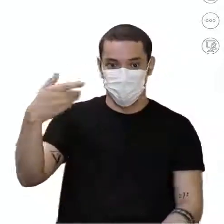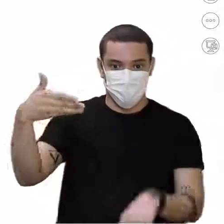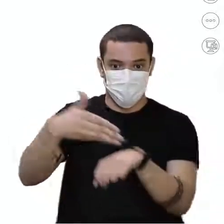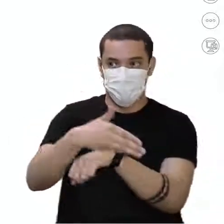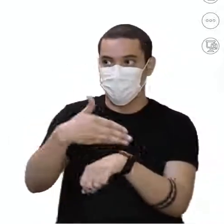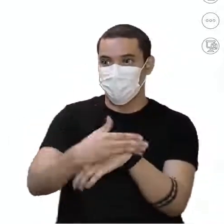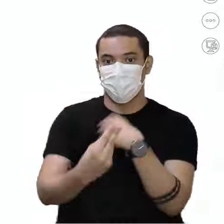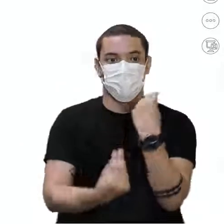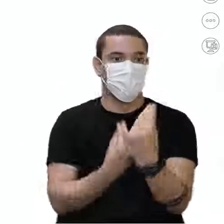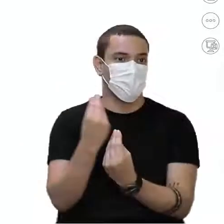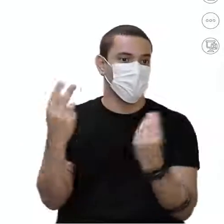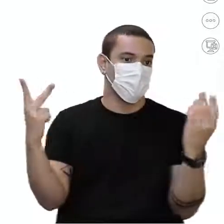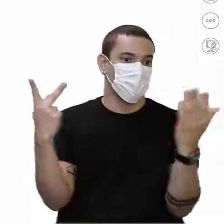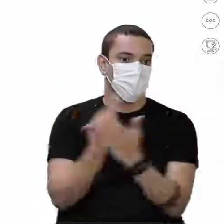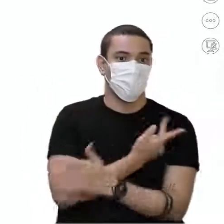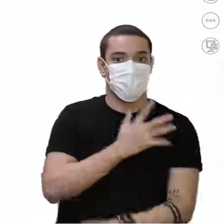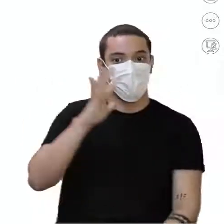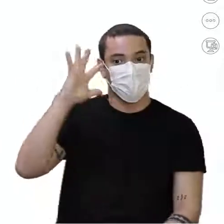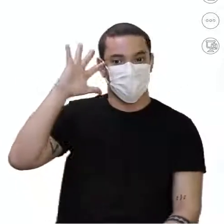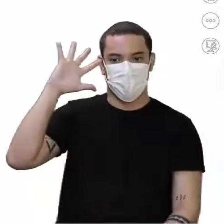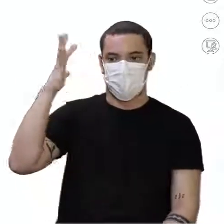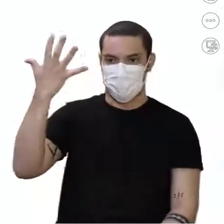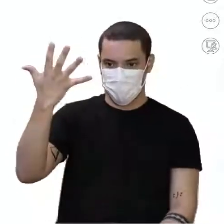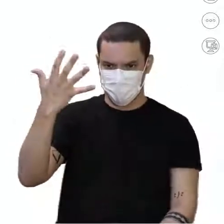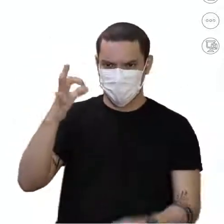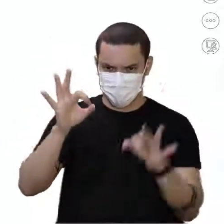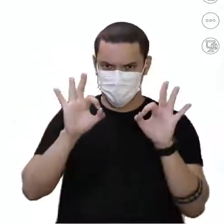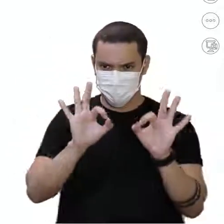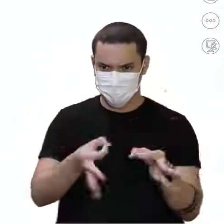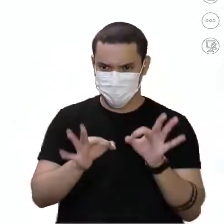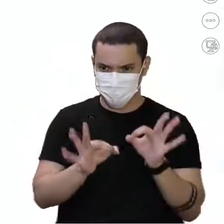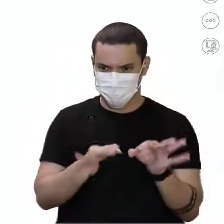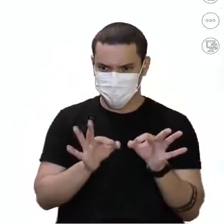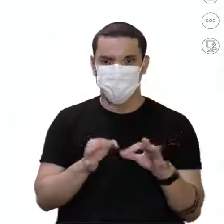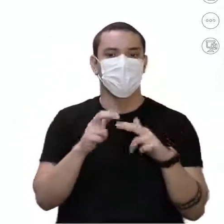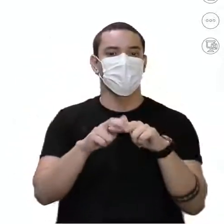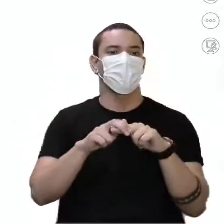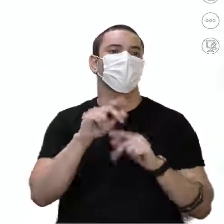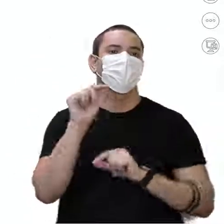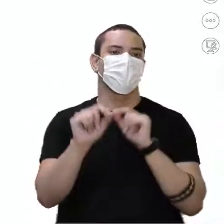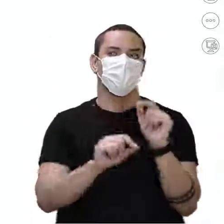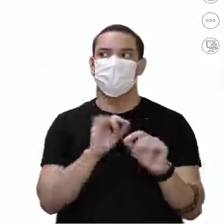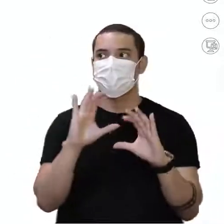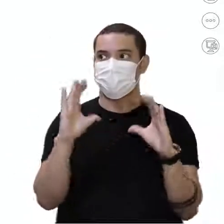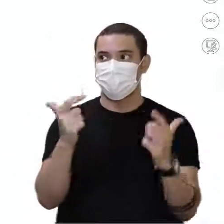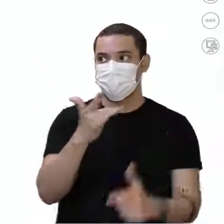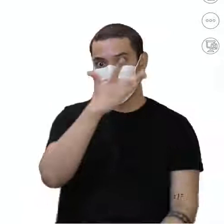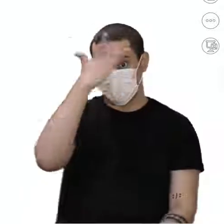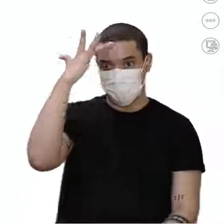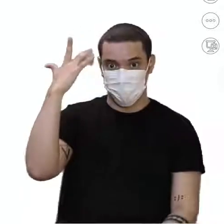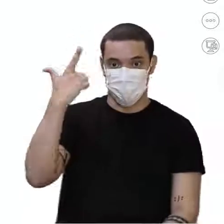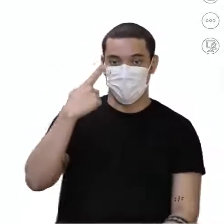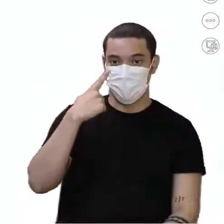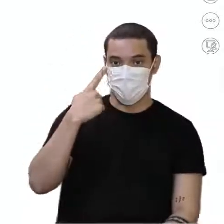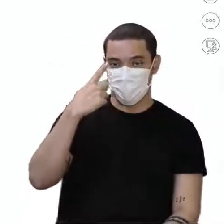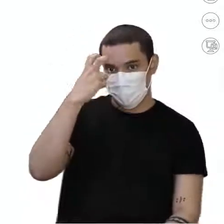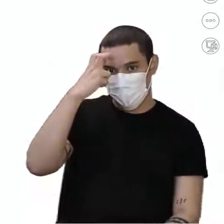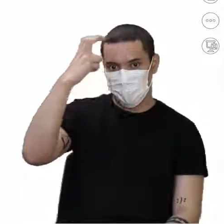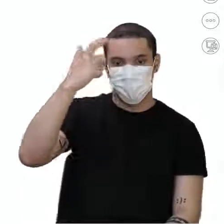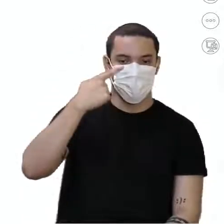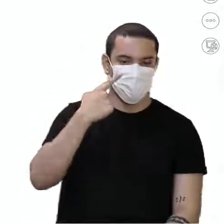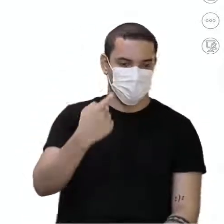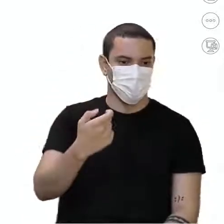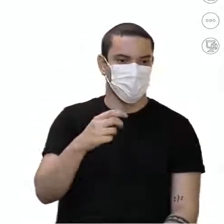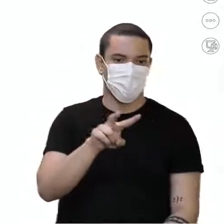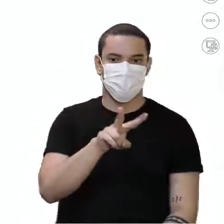isso acontece. Vocês estão entendendo? Então, é claro que uma pessoa inteligente ali, né, uma esperta, vai